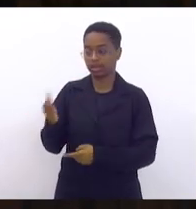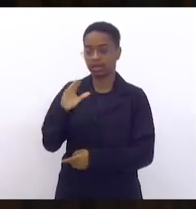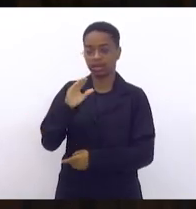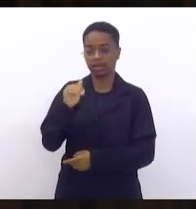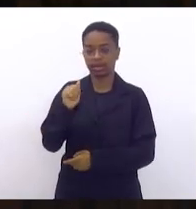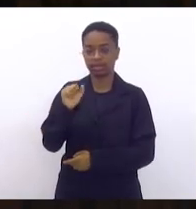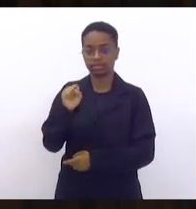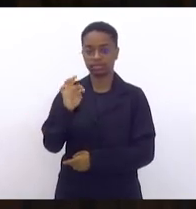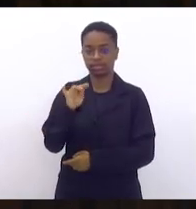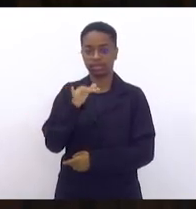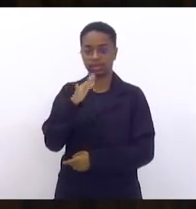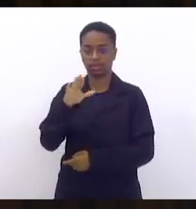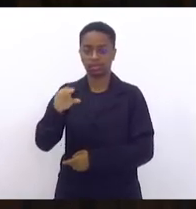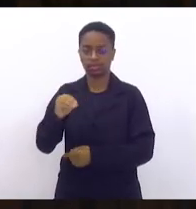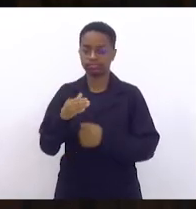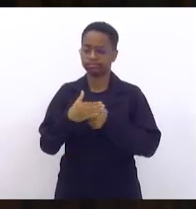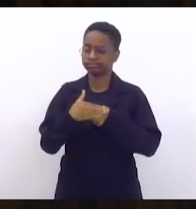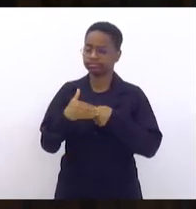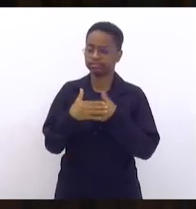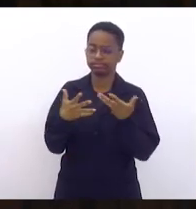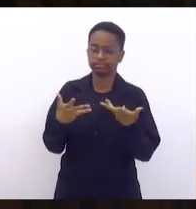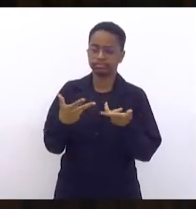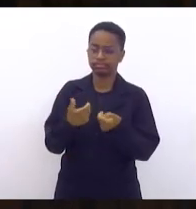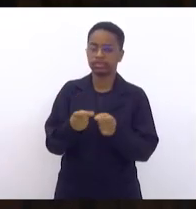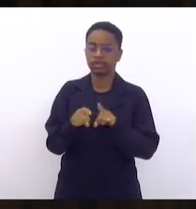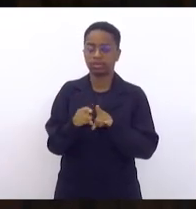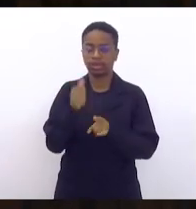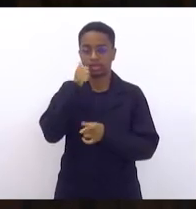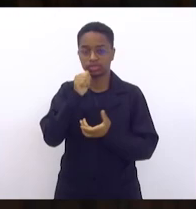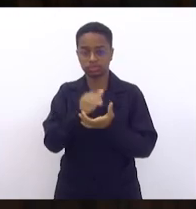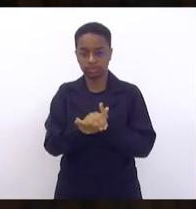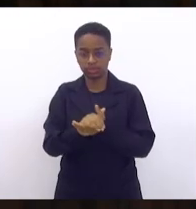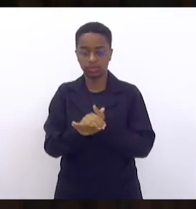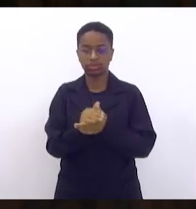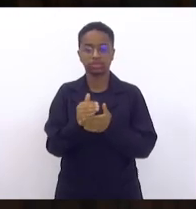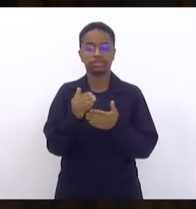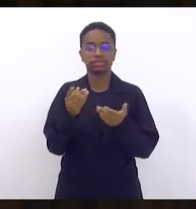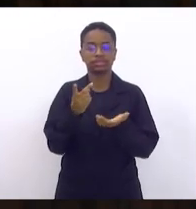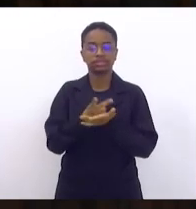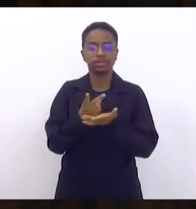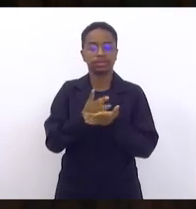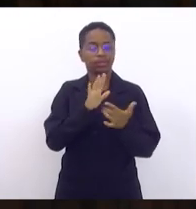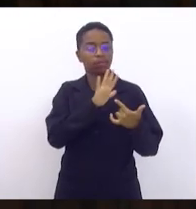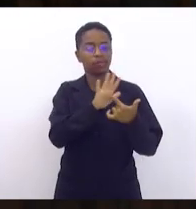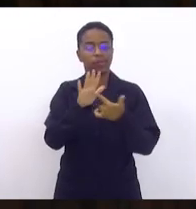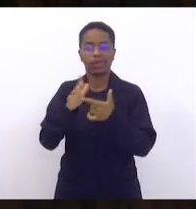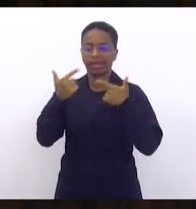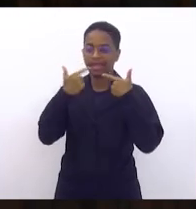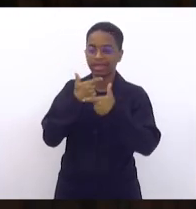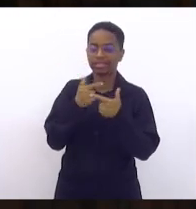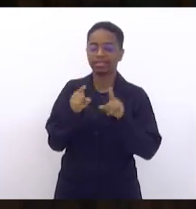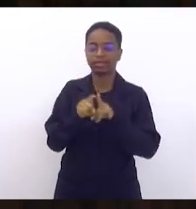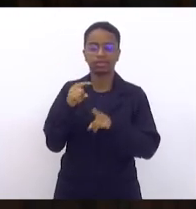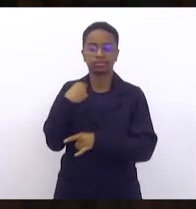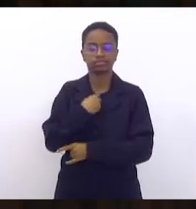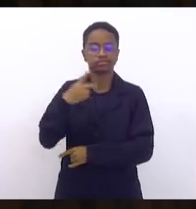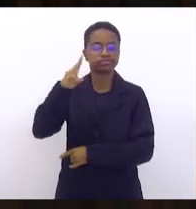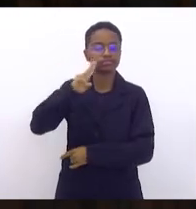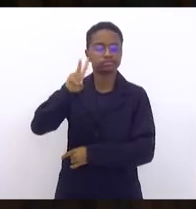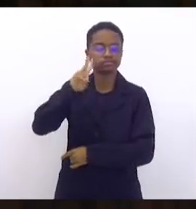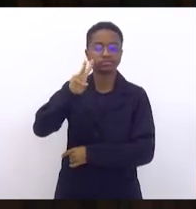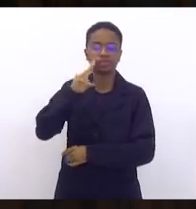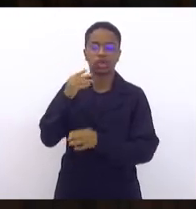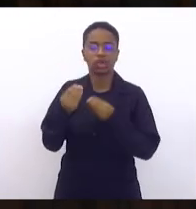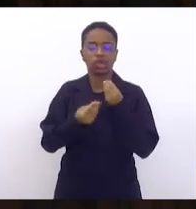um querido a esposa dele também vou tanto os risos para nós as lembranças de todos nós da